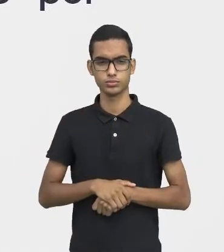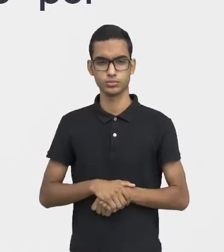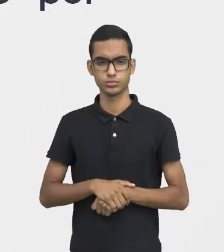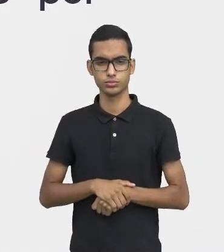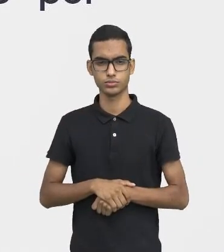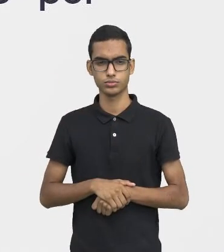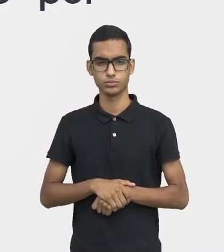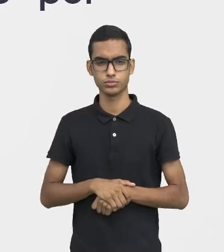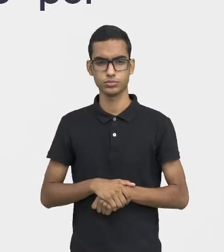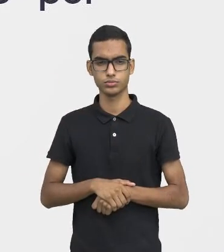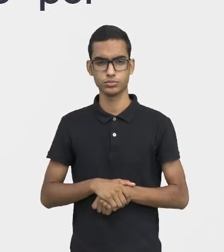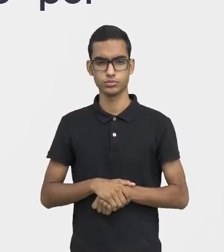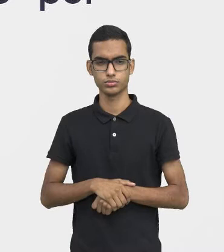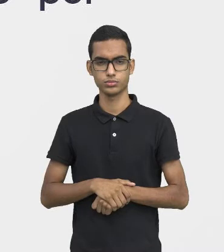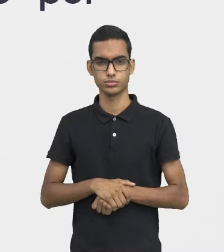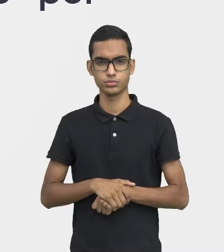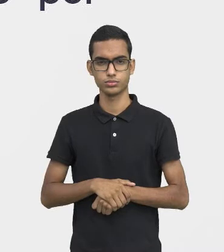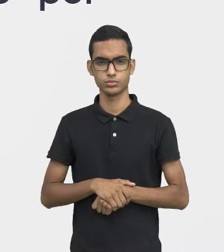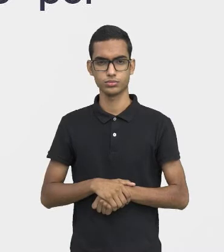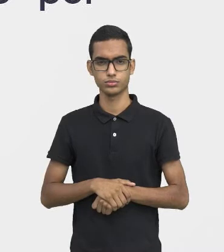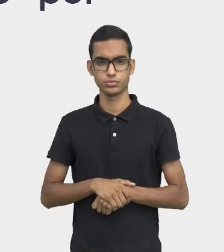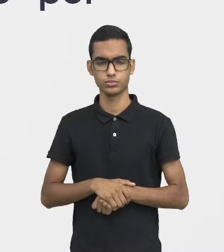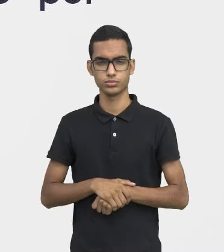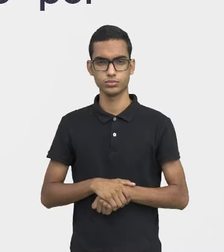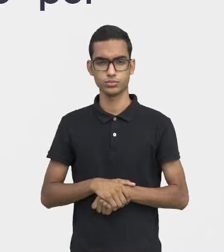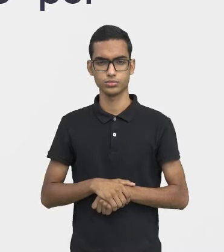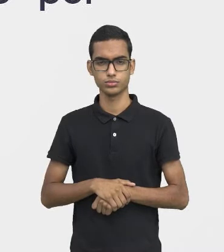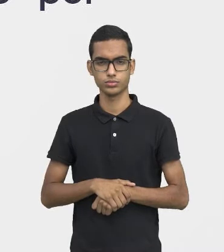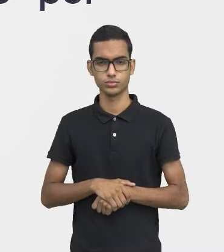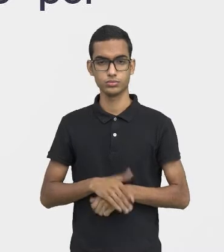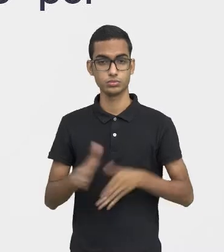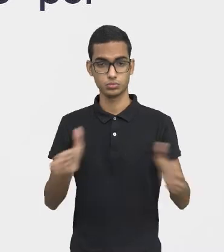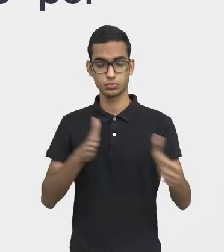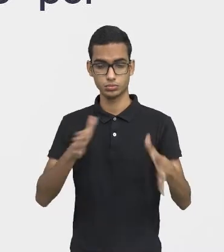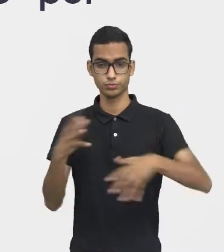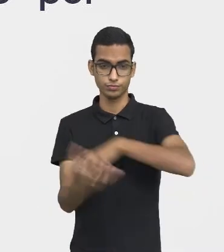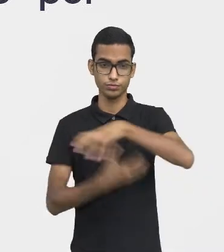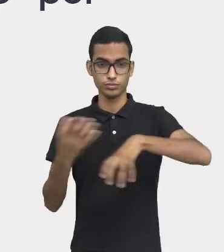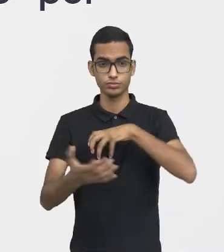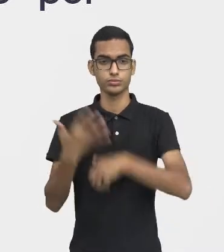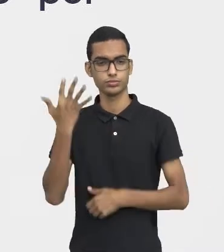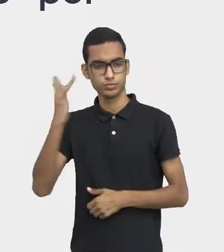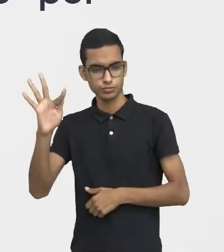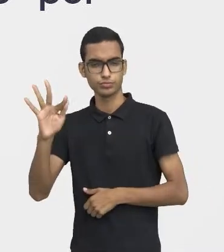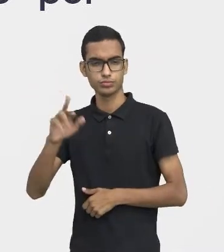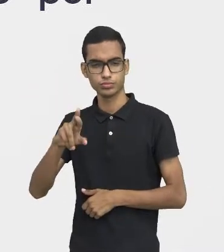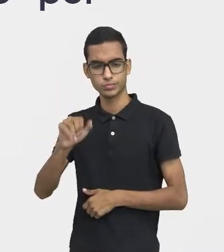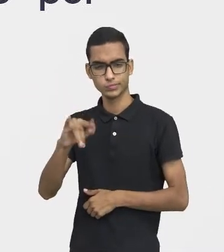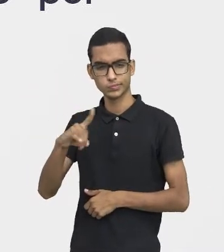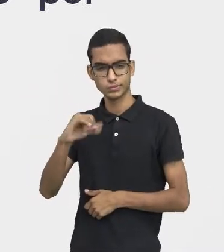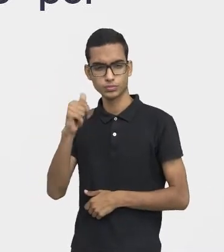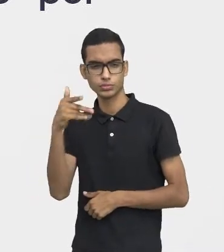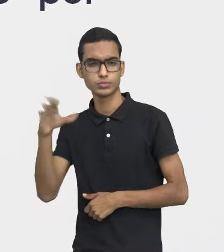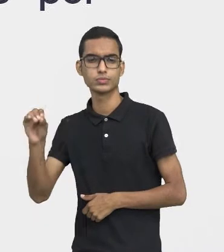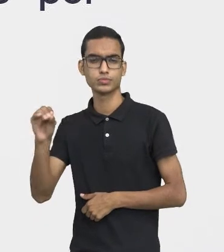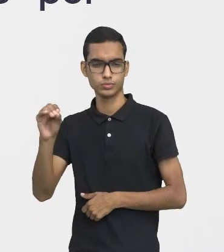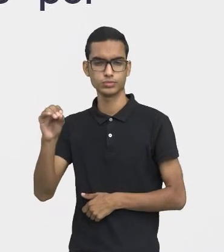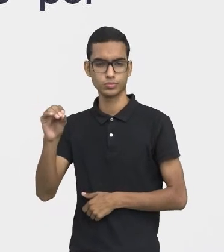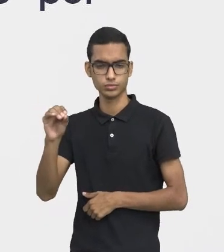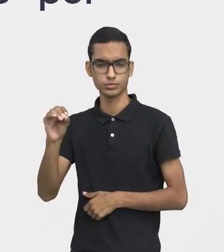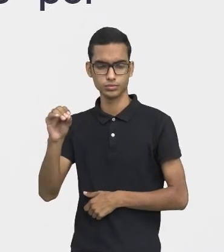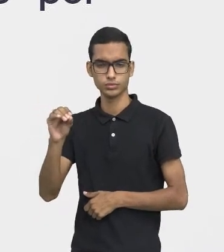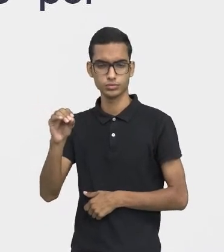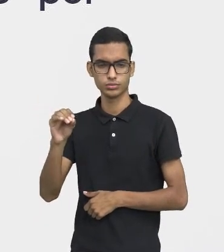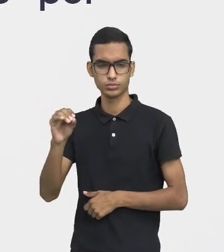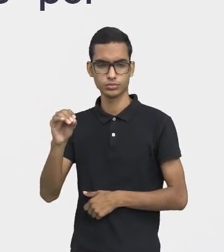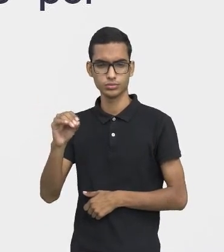Granville, e ela vai dizer o seguinte: durante a Revolução Francesa, a radicalização